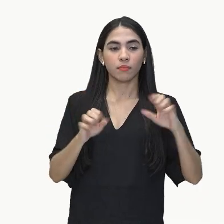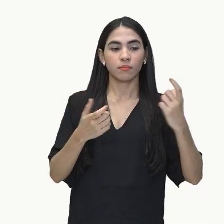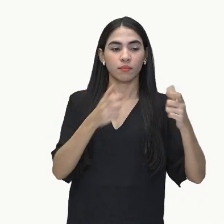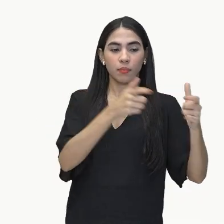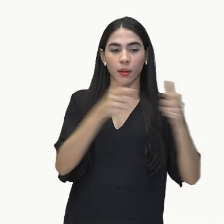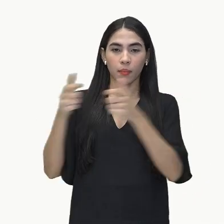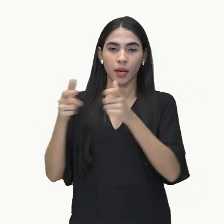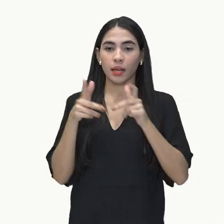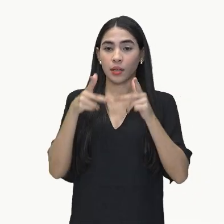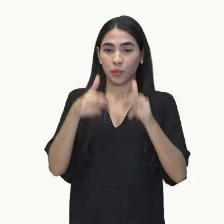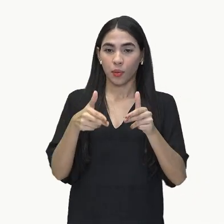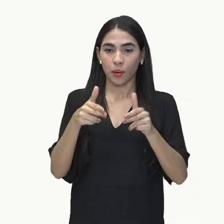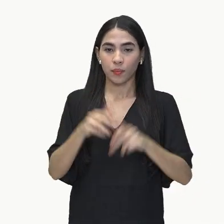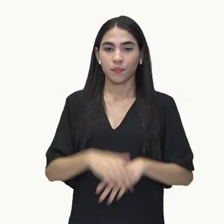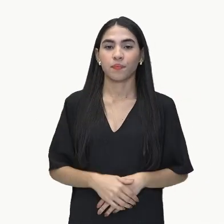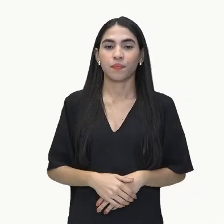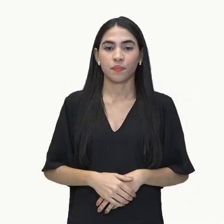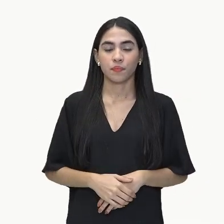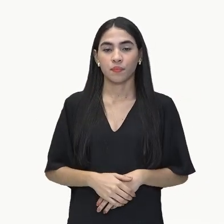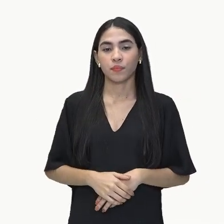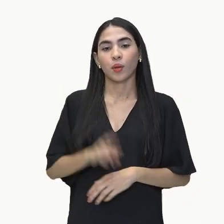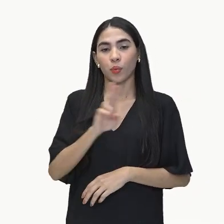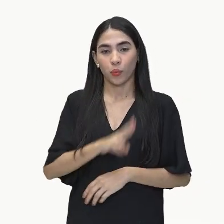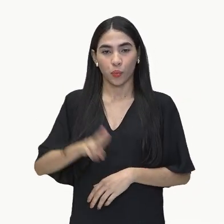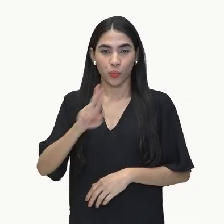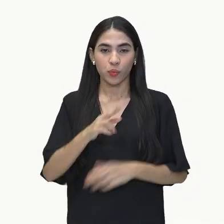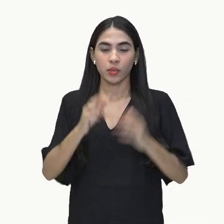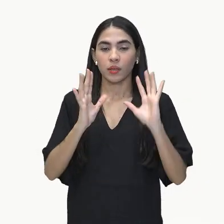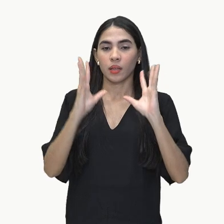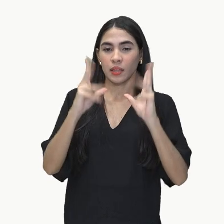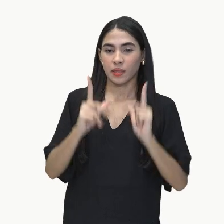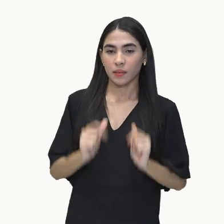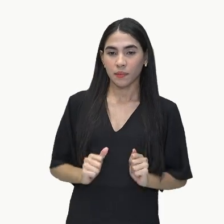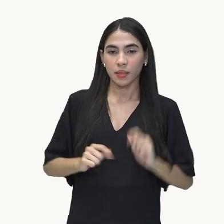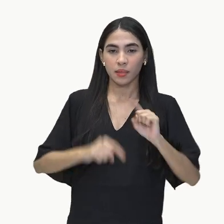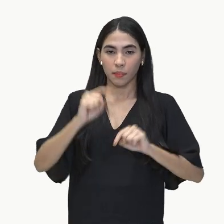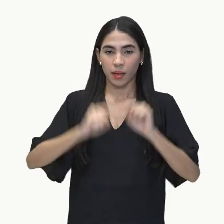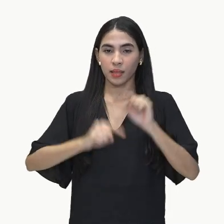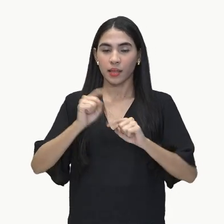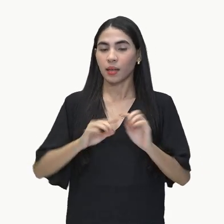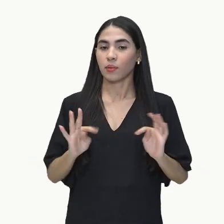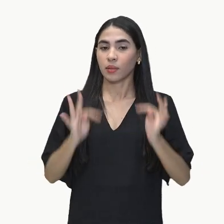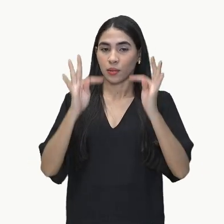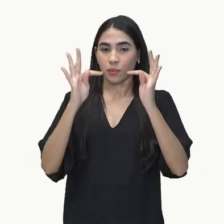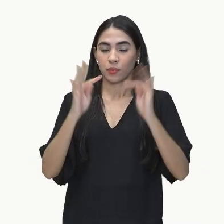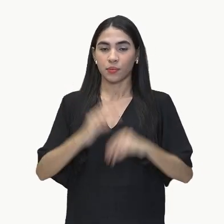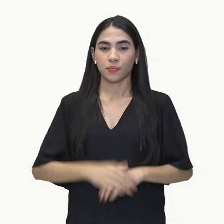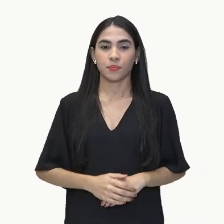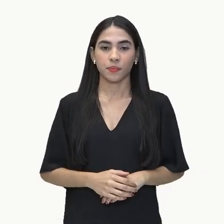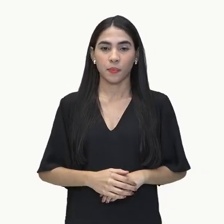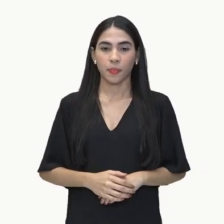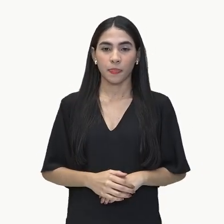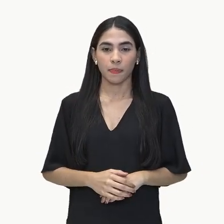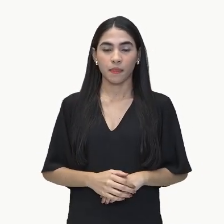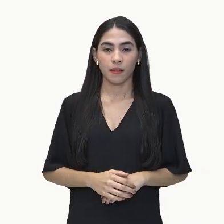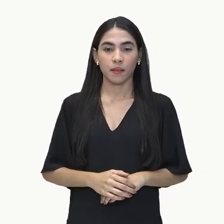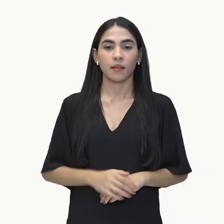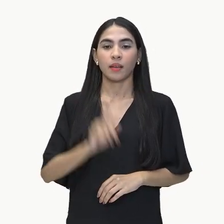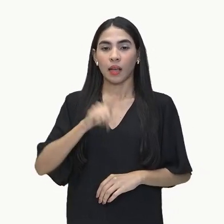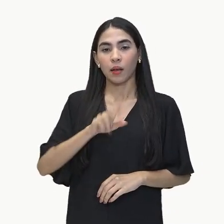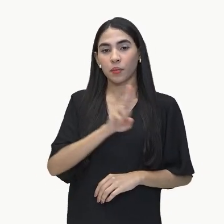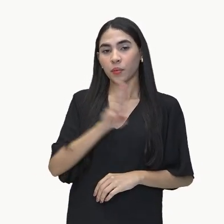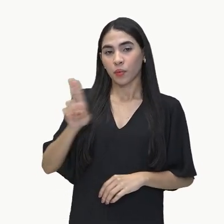é esse aqui que a gente usa para limpeza de equipamentos eletrônicos, ok? Essa é a